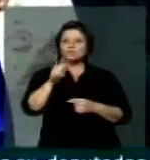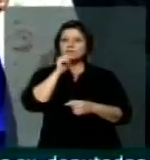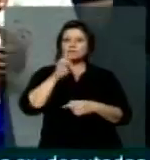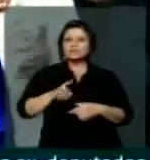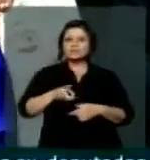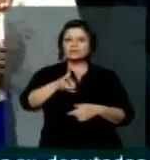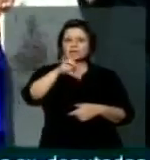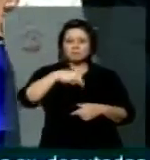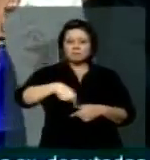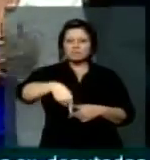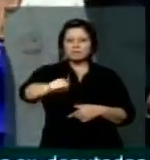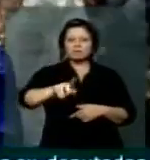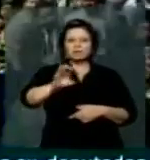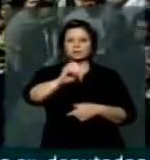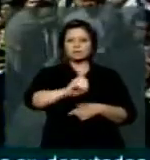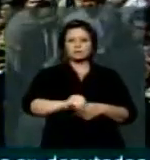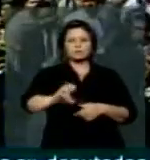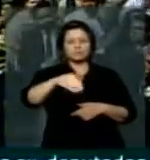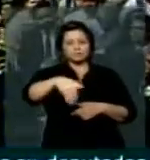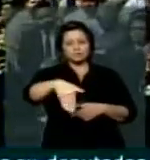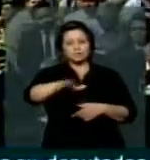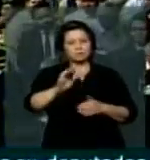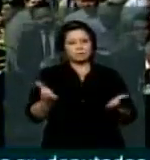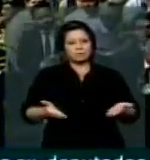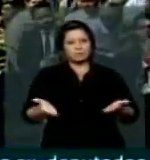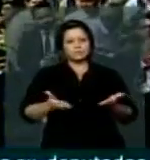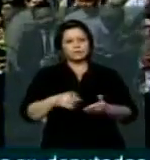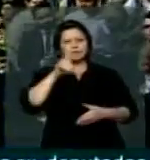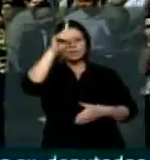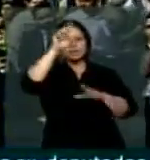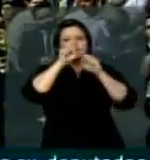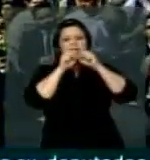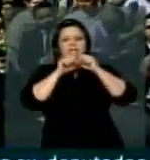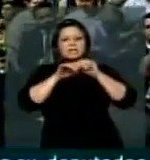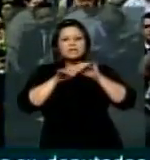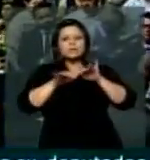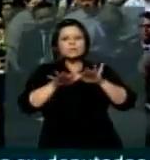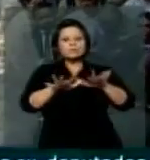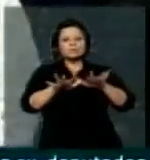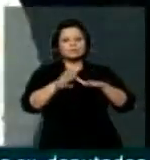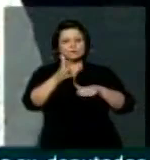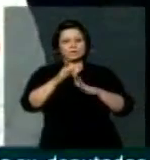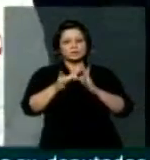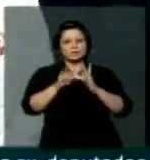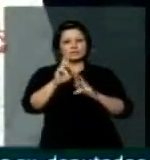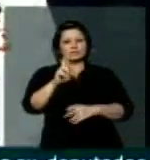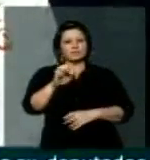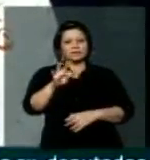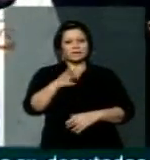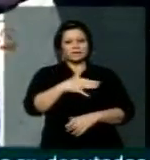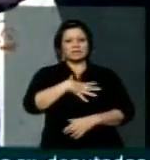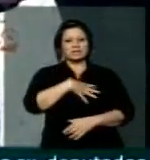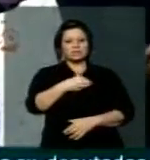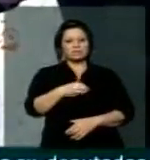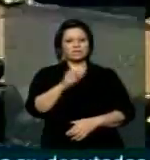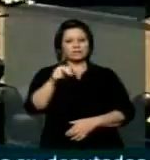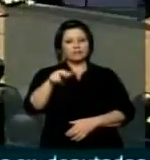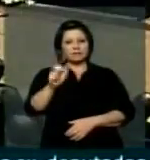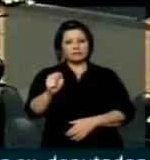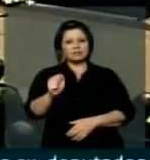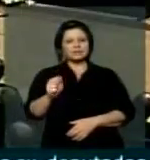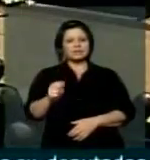dar nesses próximos períodos. Que Deus abençoe, Renata, a ti, aos filhos, Dona